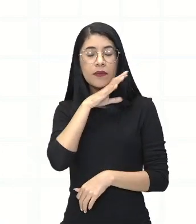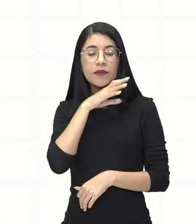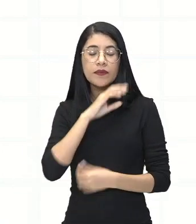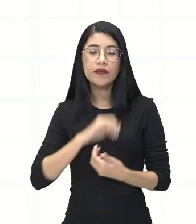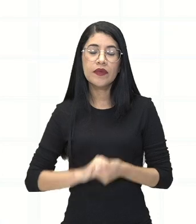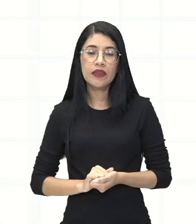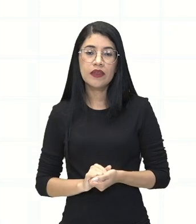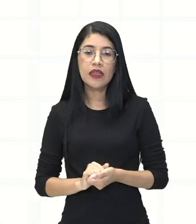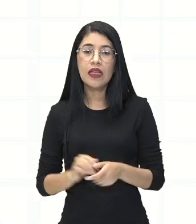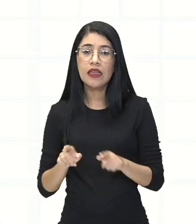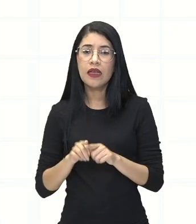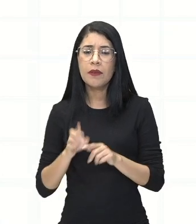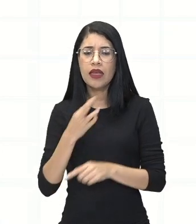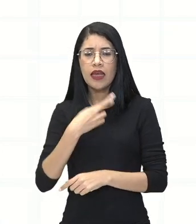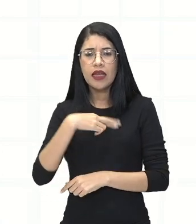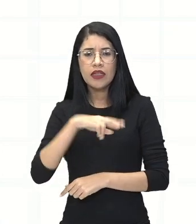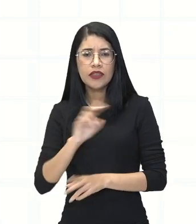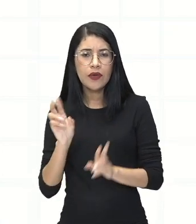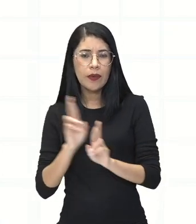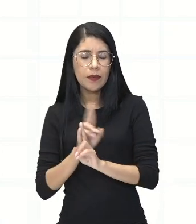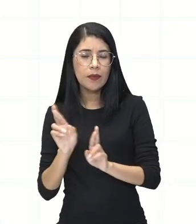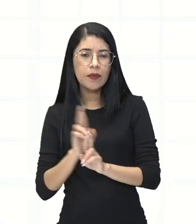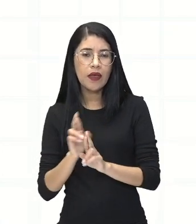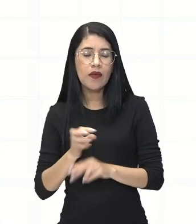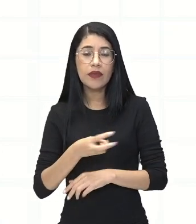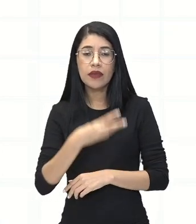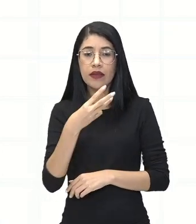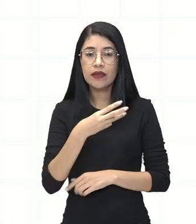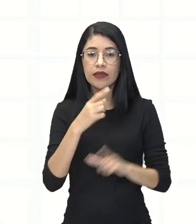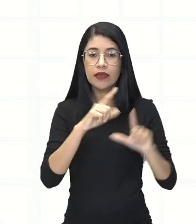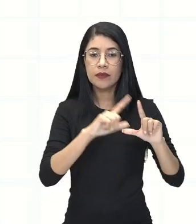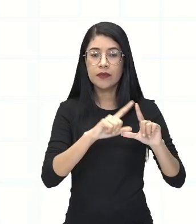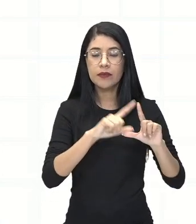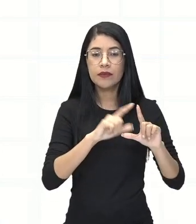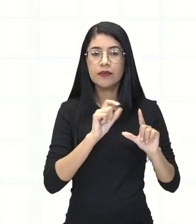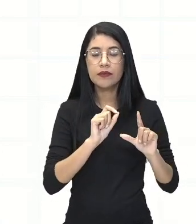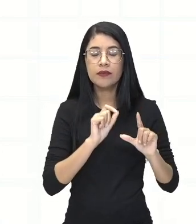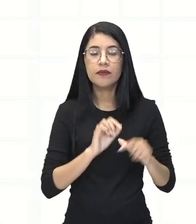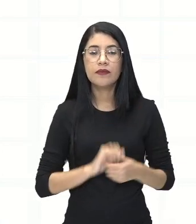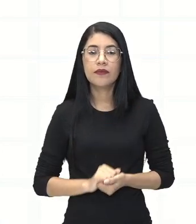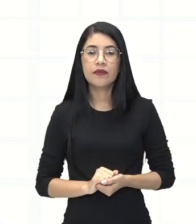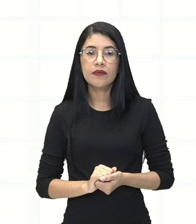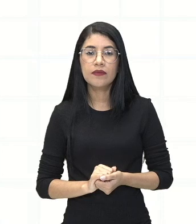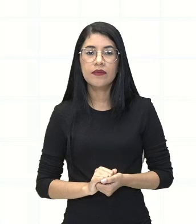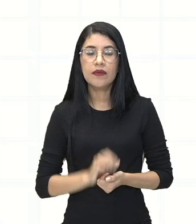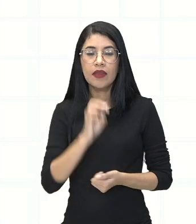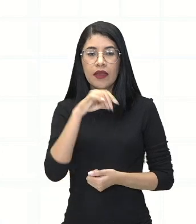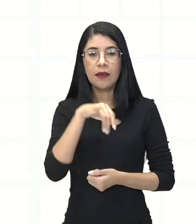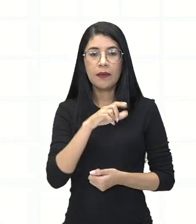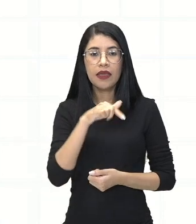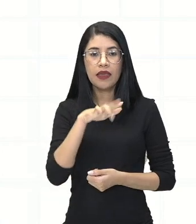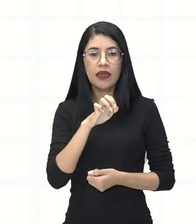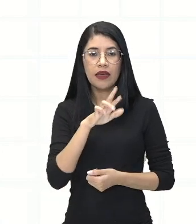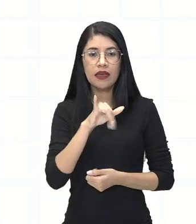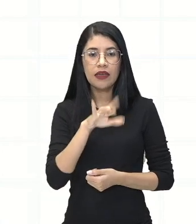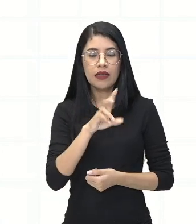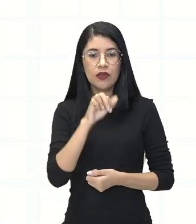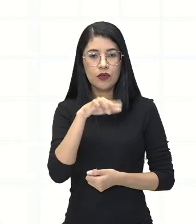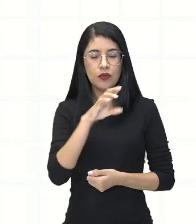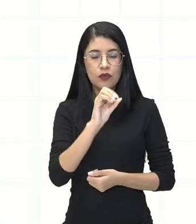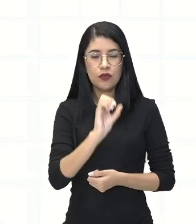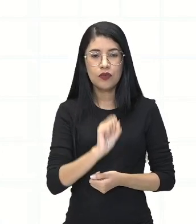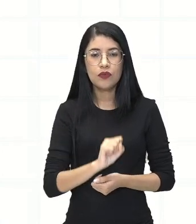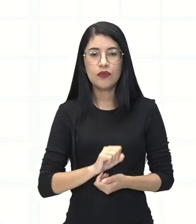muito essa questão religiosa. E nós temos a terceira pirâmide, tá? Que é a pirâmide de Miquerinos, tá?